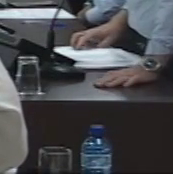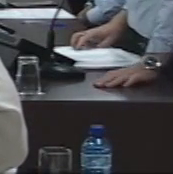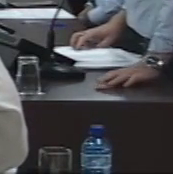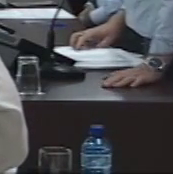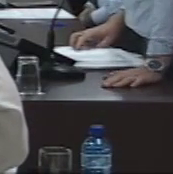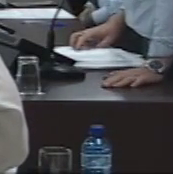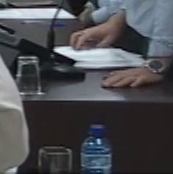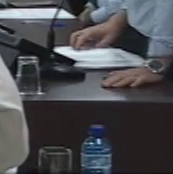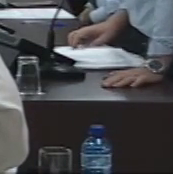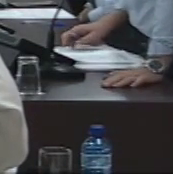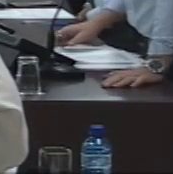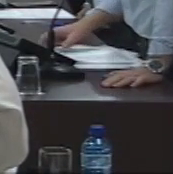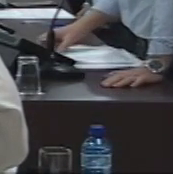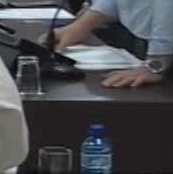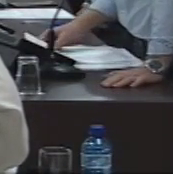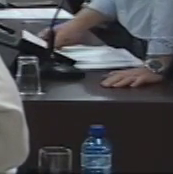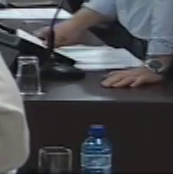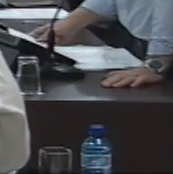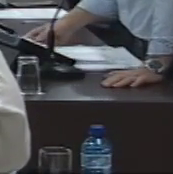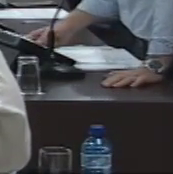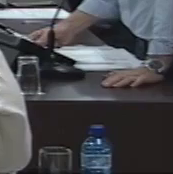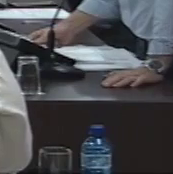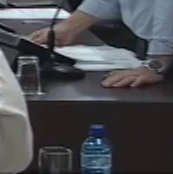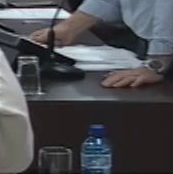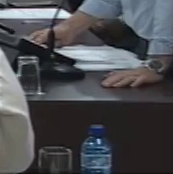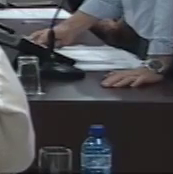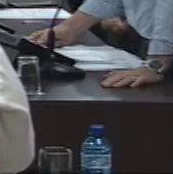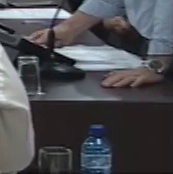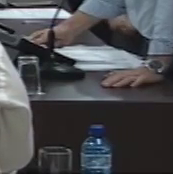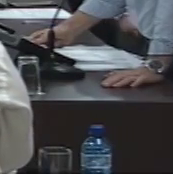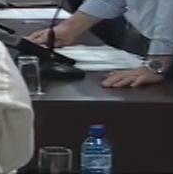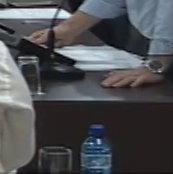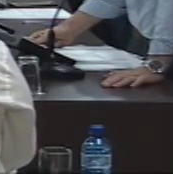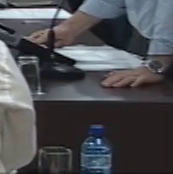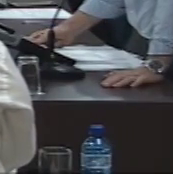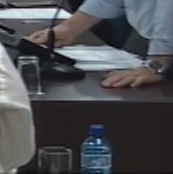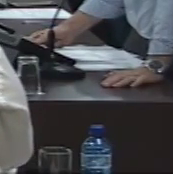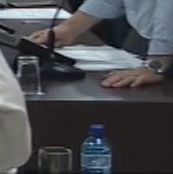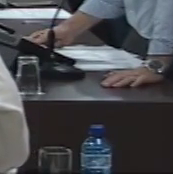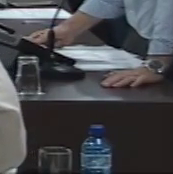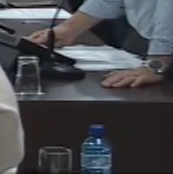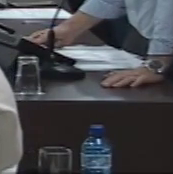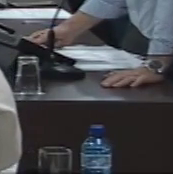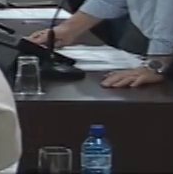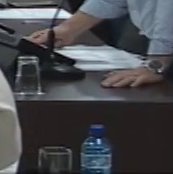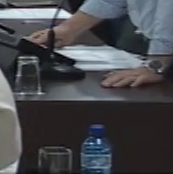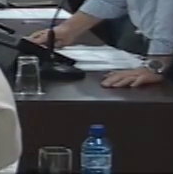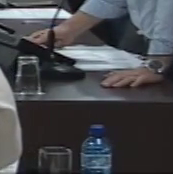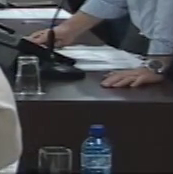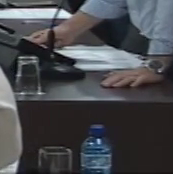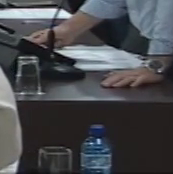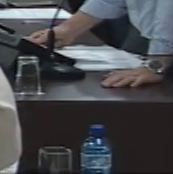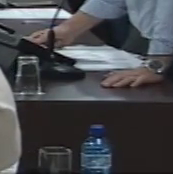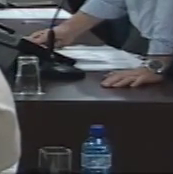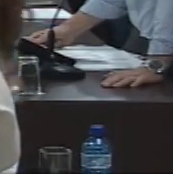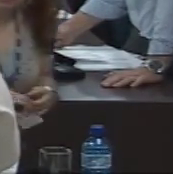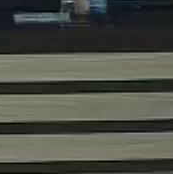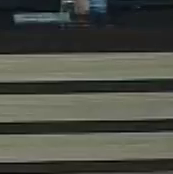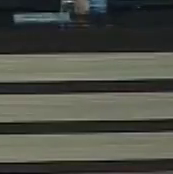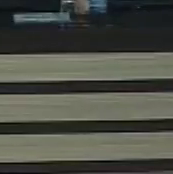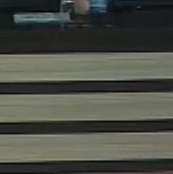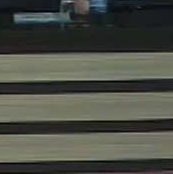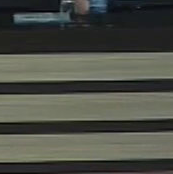Cosmos Sanches, Antônio Galvão Ferreira Neves, Baltazar Emílio Carvalho, Benedito Oliveira